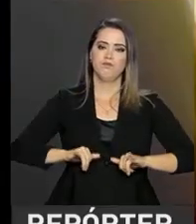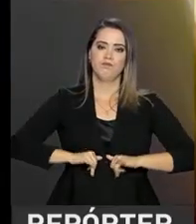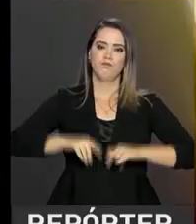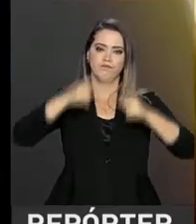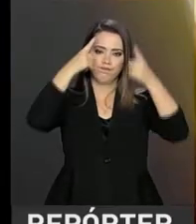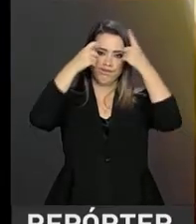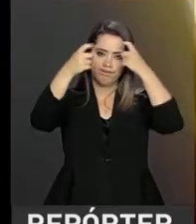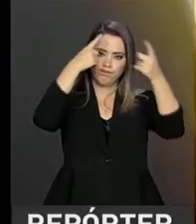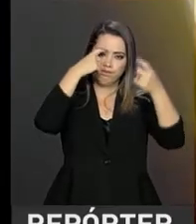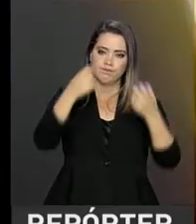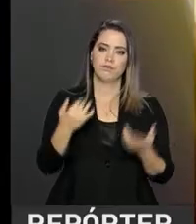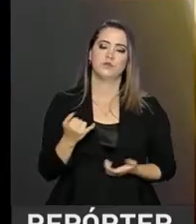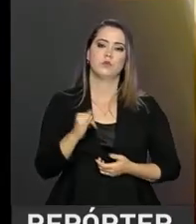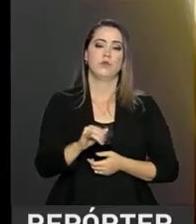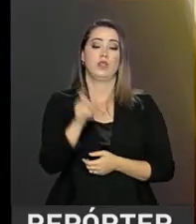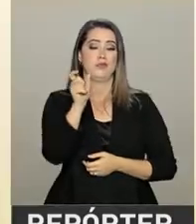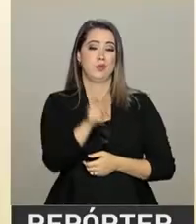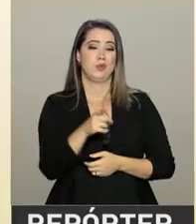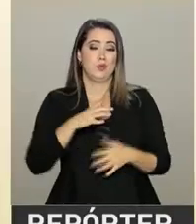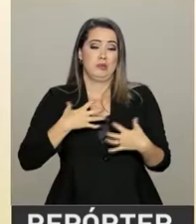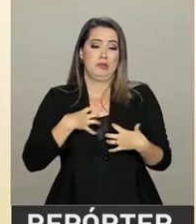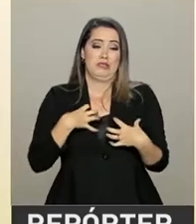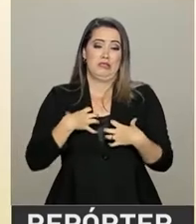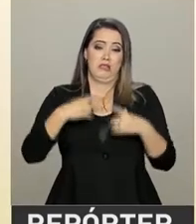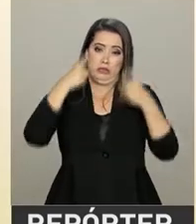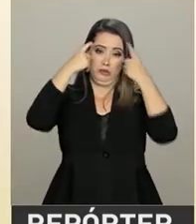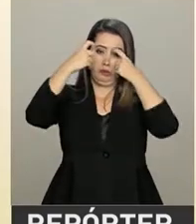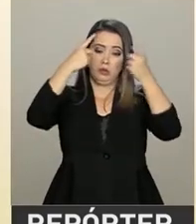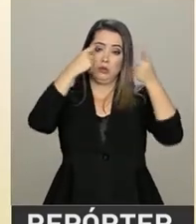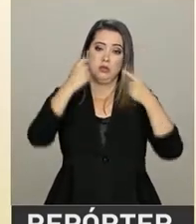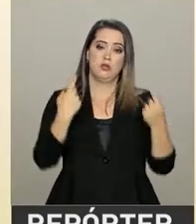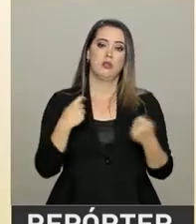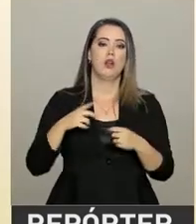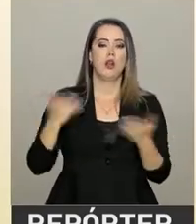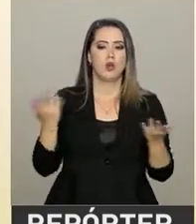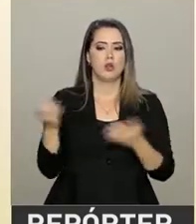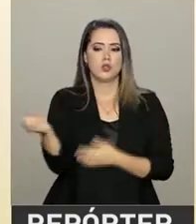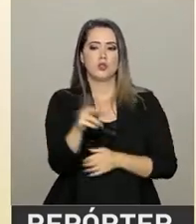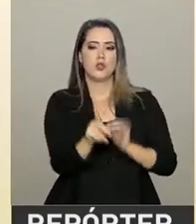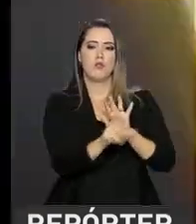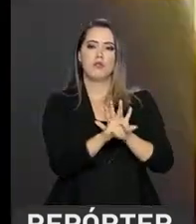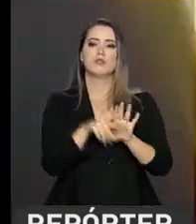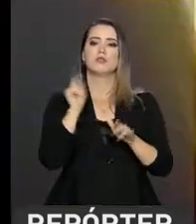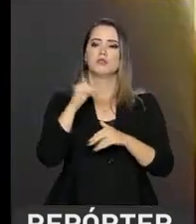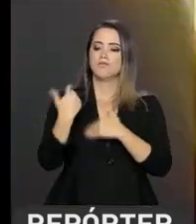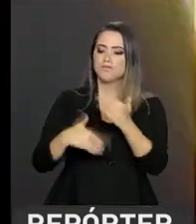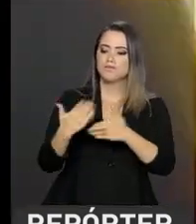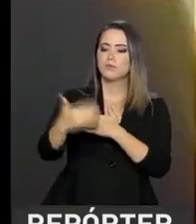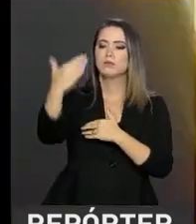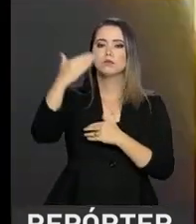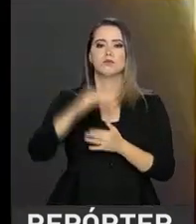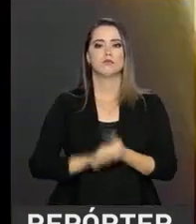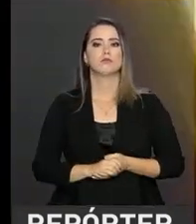quem foi vítima desse tipo de violência o endurecimento dessas leis que representa um avanço extremamente